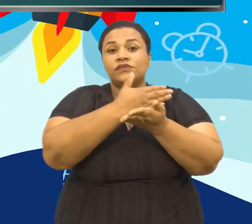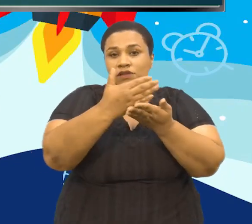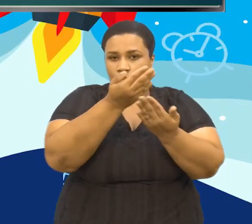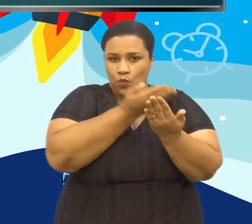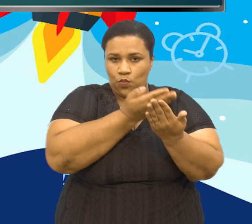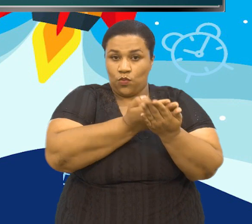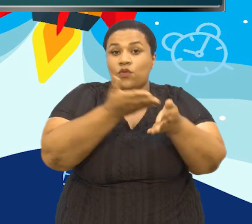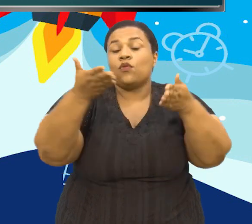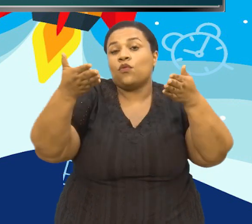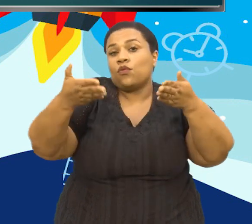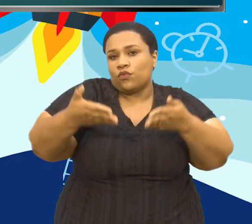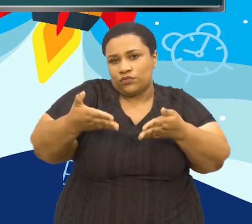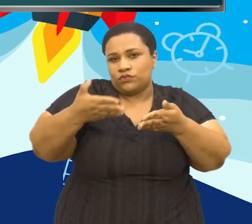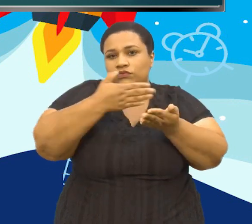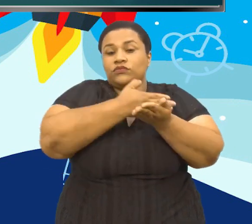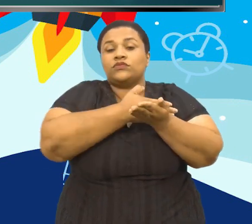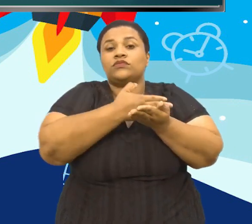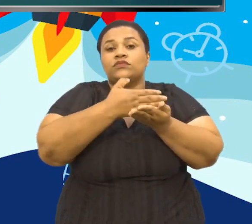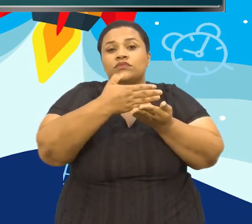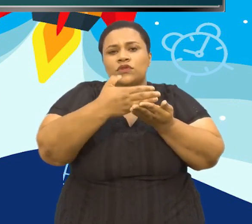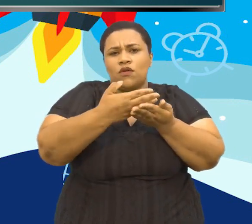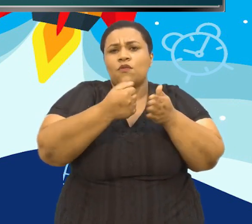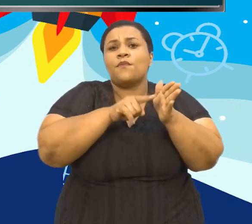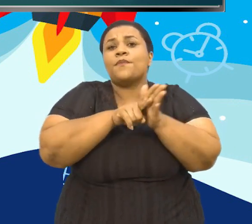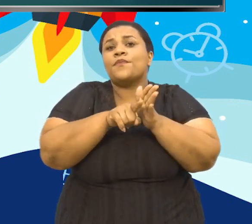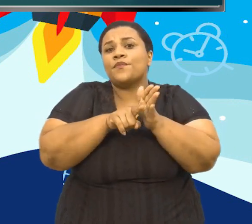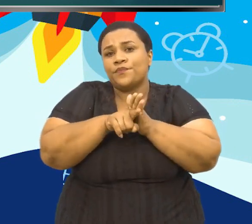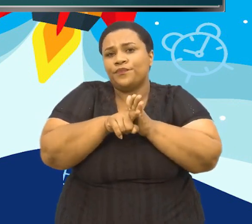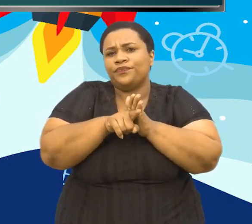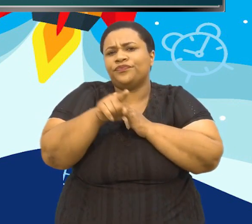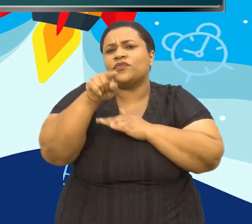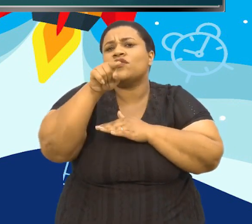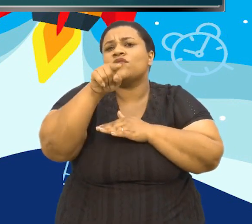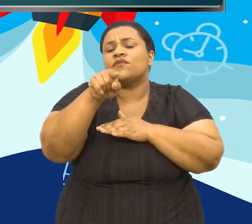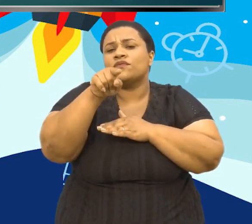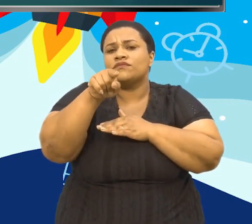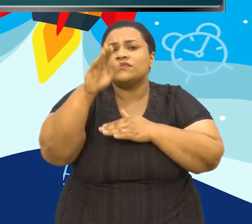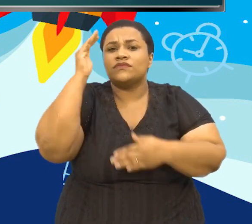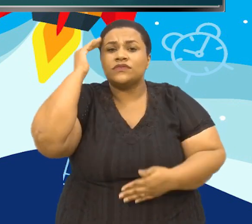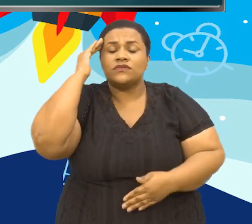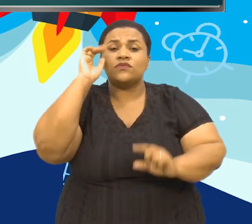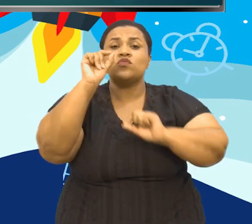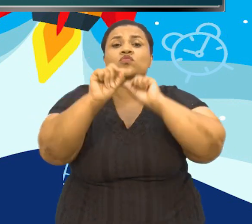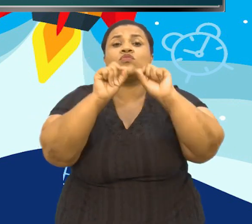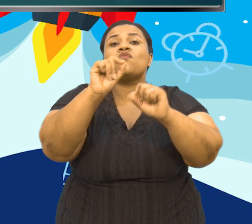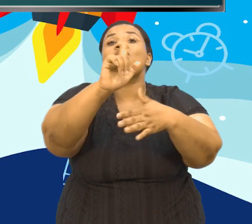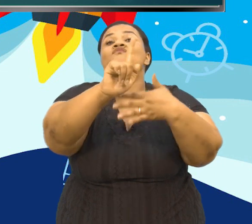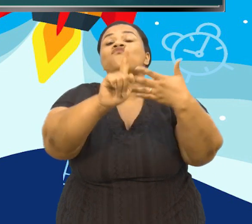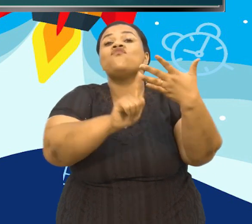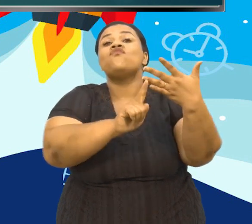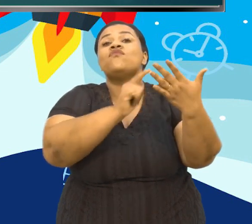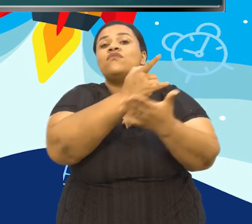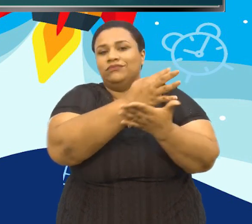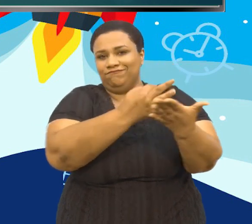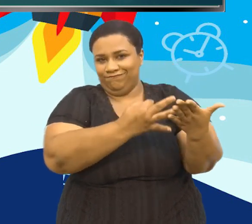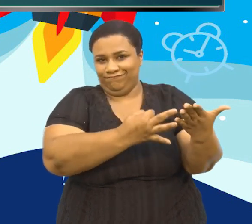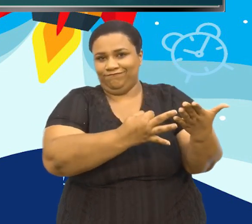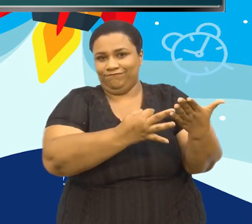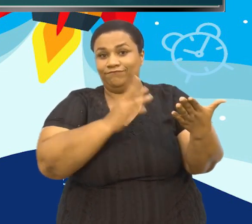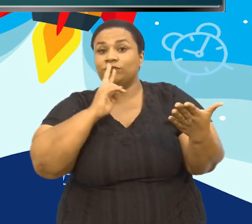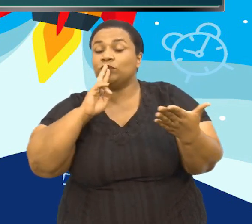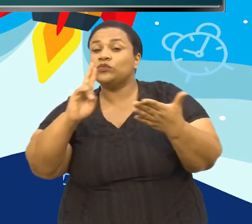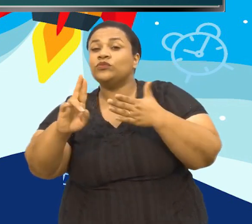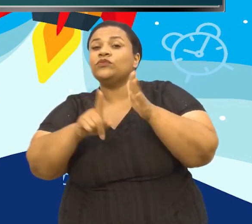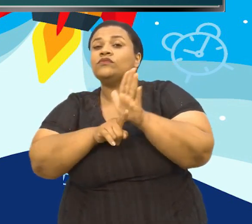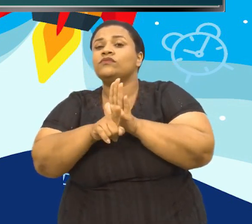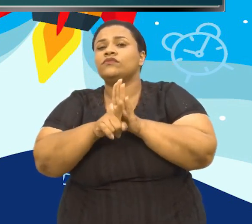Para iniciar a nossa aula de hoje, nós vamos começar a aula com uma pergunta. Você sabe o que são gêneros textuais? Para